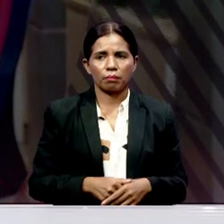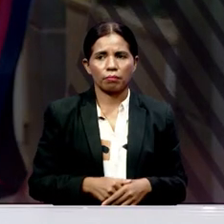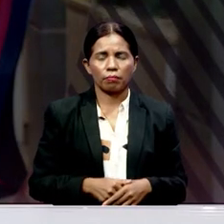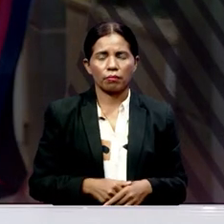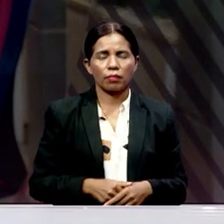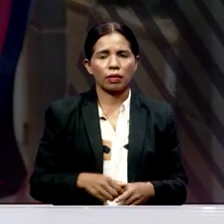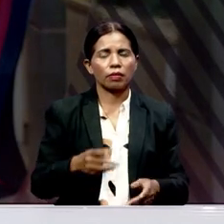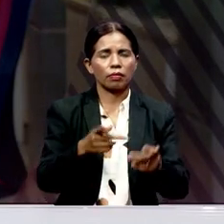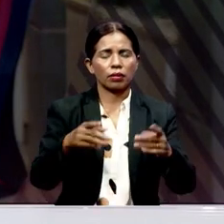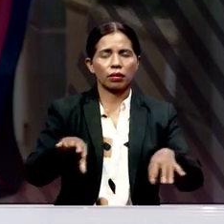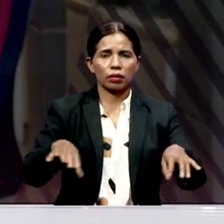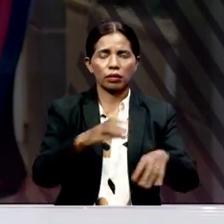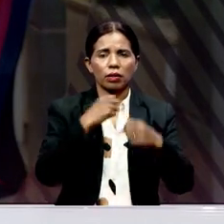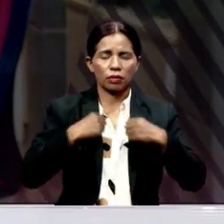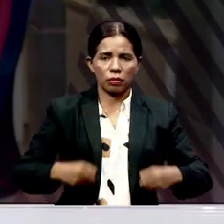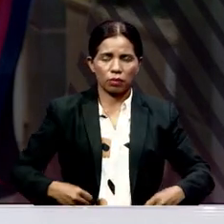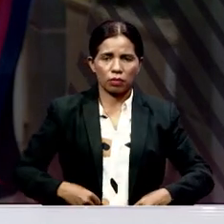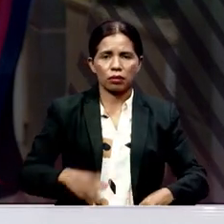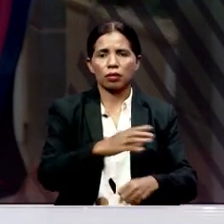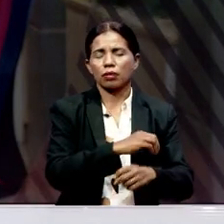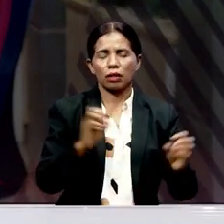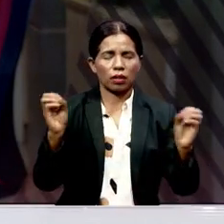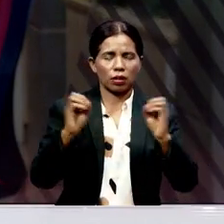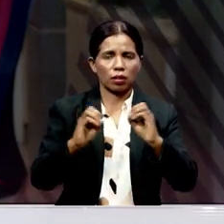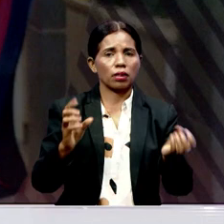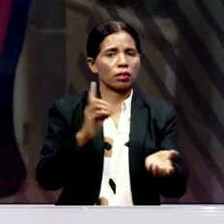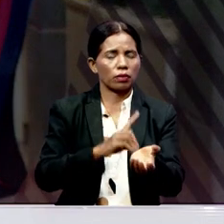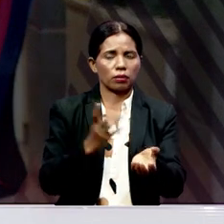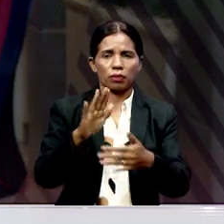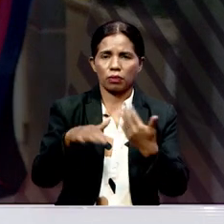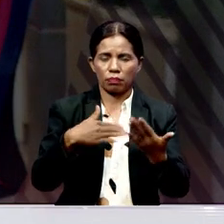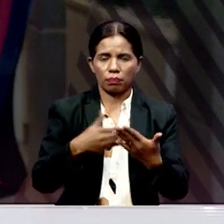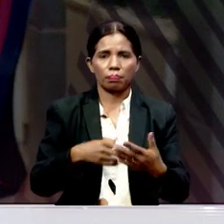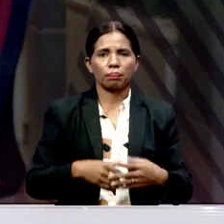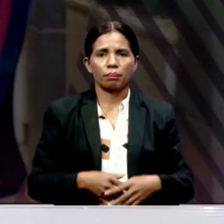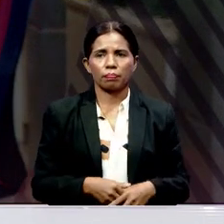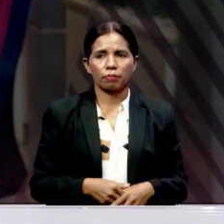Centro Saúde Watu Carbau no Watu Lari, sem menos pessoal saúde.